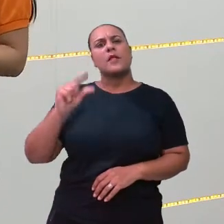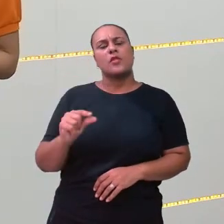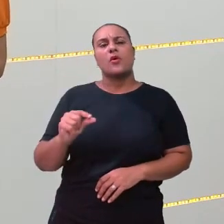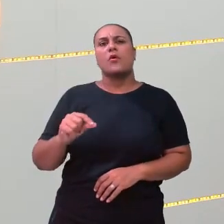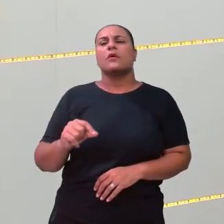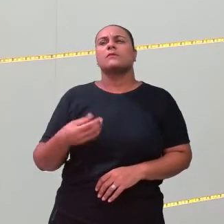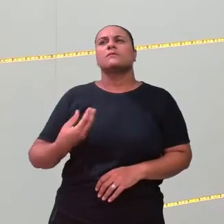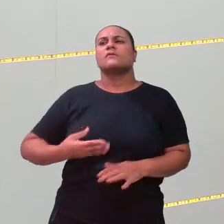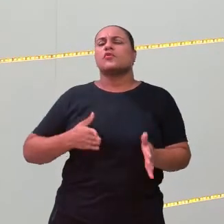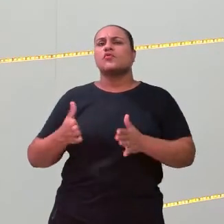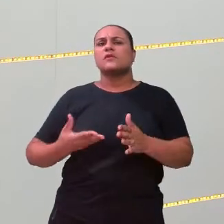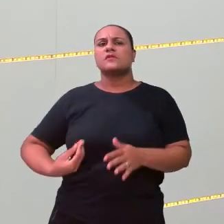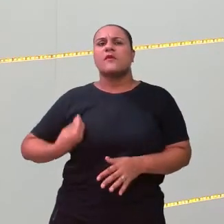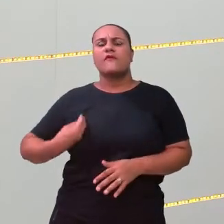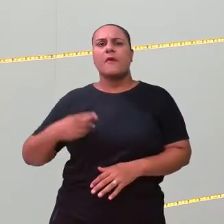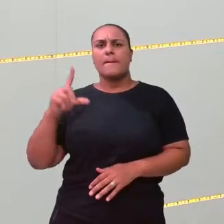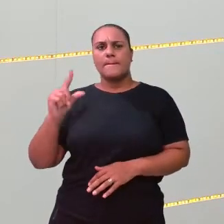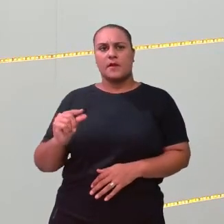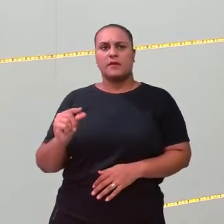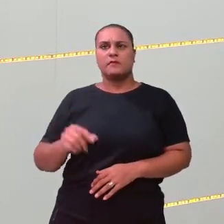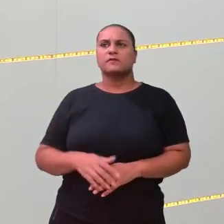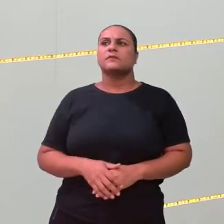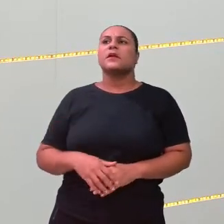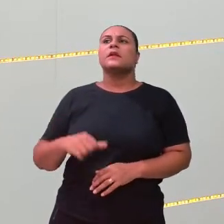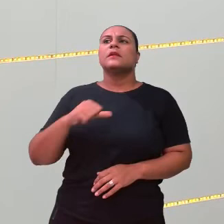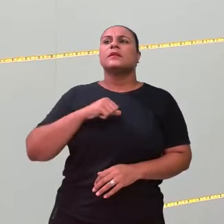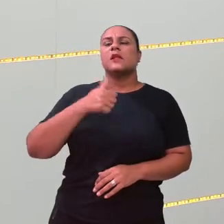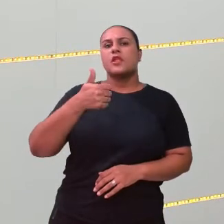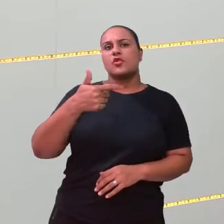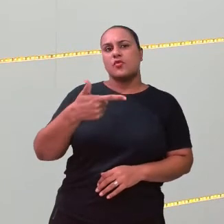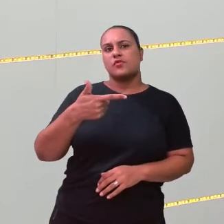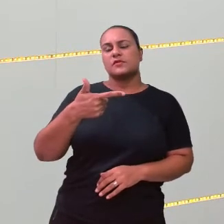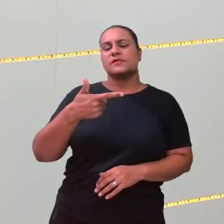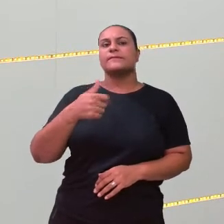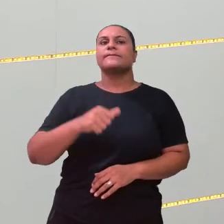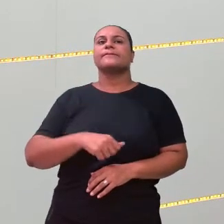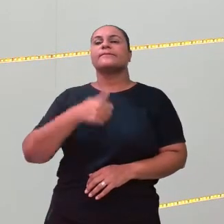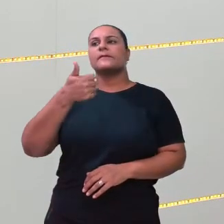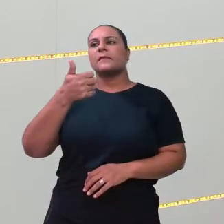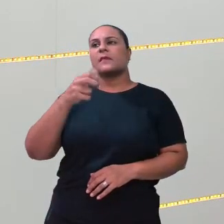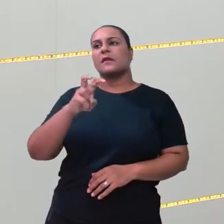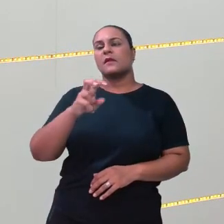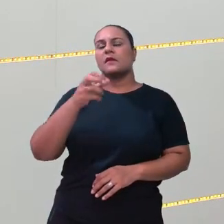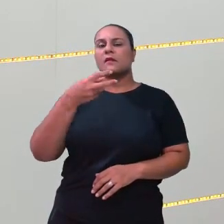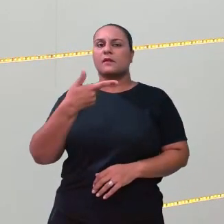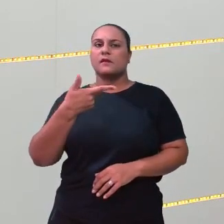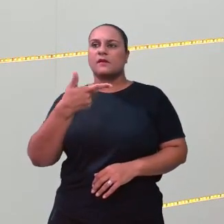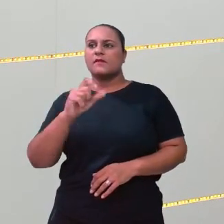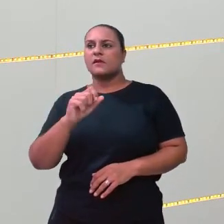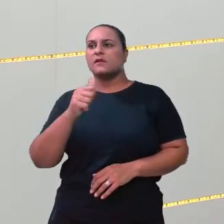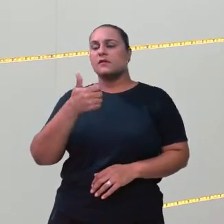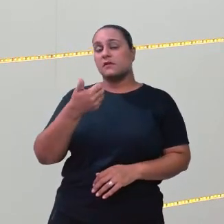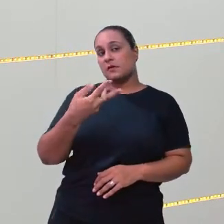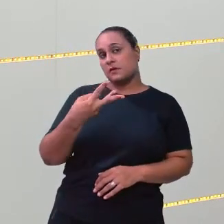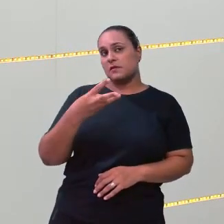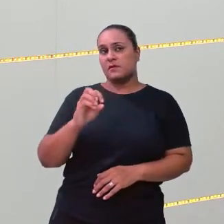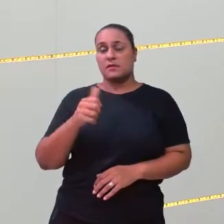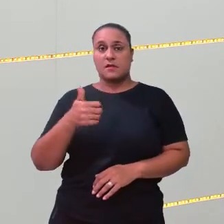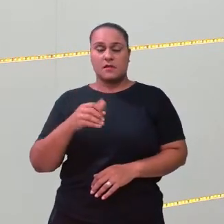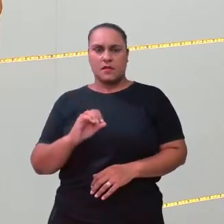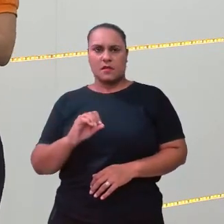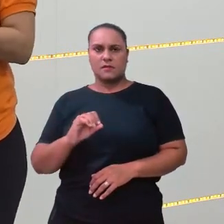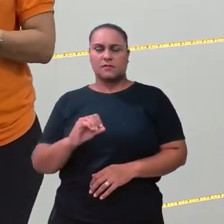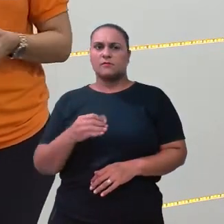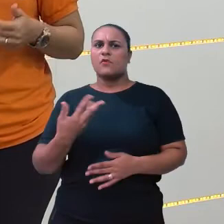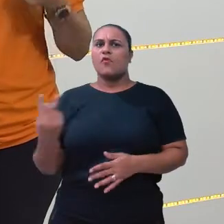Se eu tenho 12, 15, 20, 30 e 10, o meu menor valor aqui é o 10.